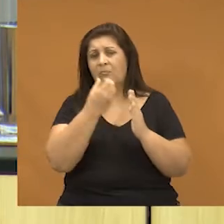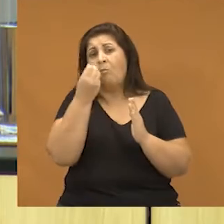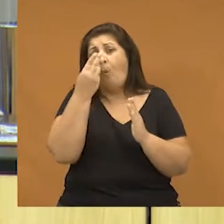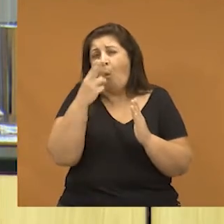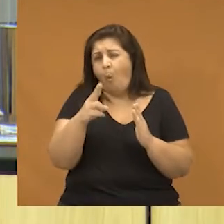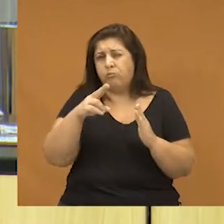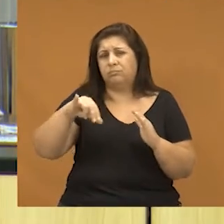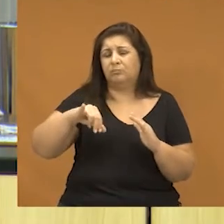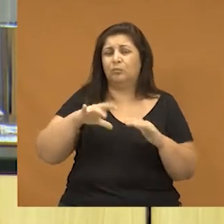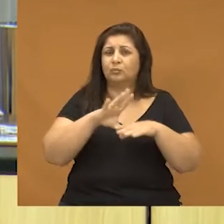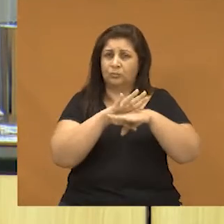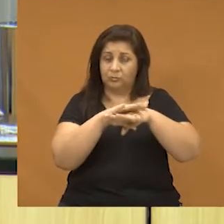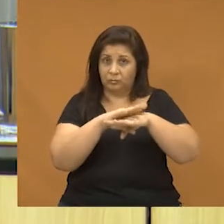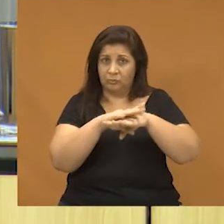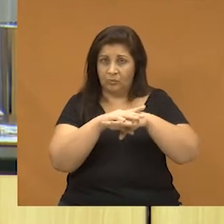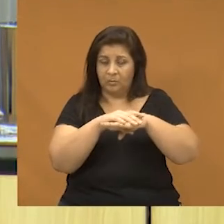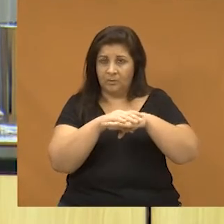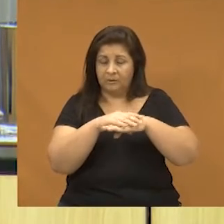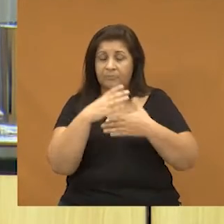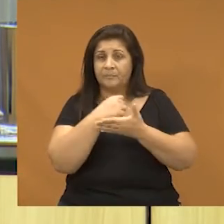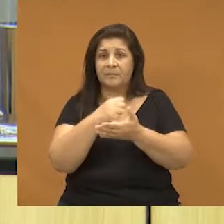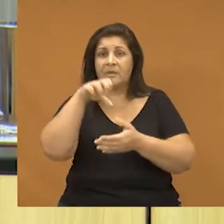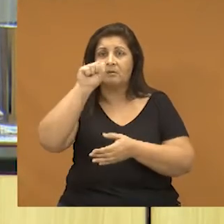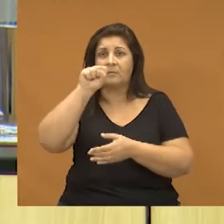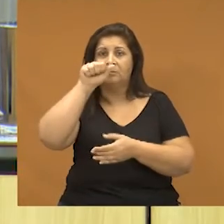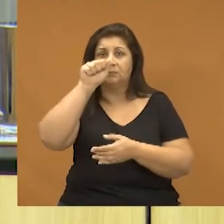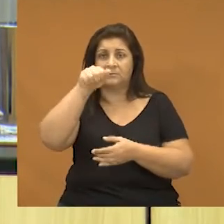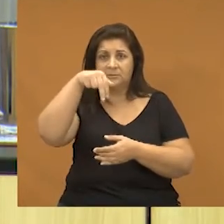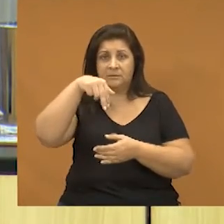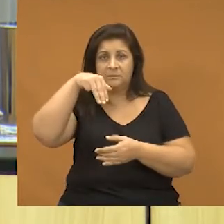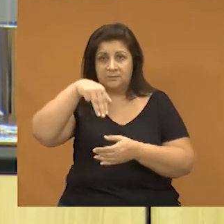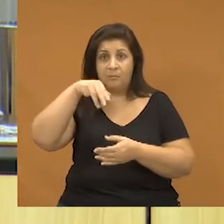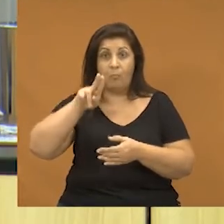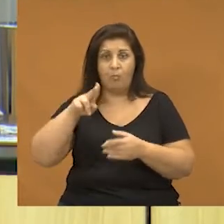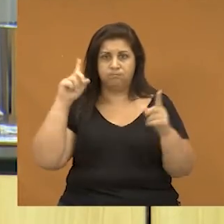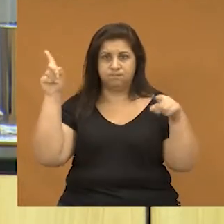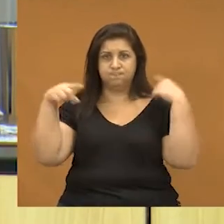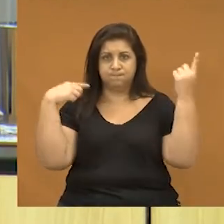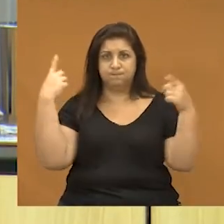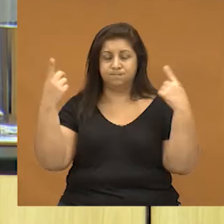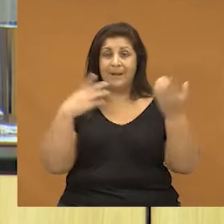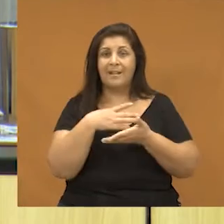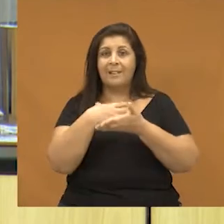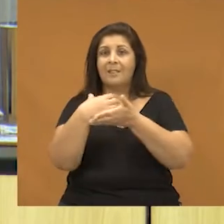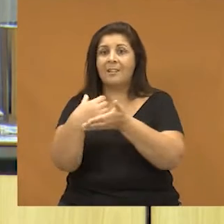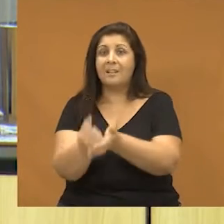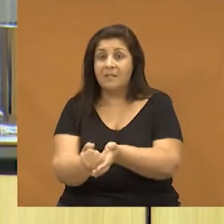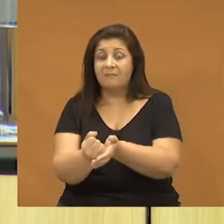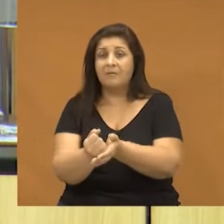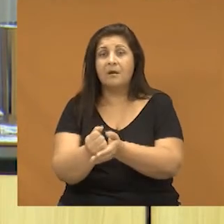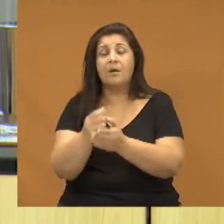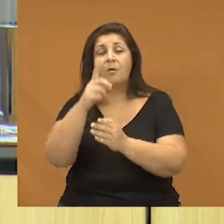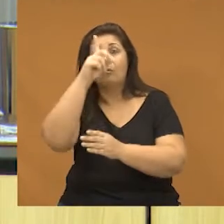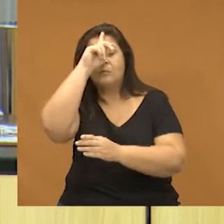de Atendimento Médico de Urgência, o SAMU, a estabelecimentos de saúde